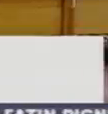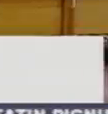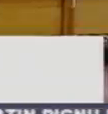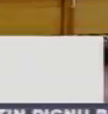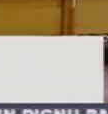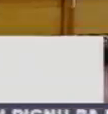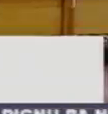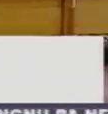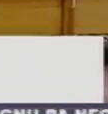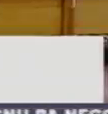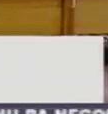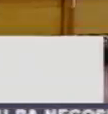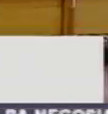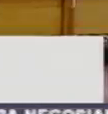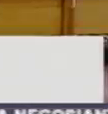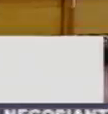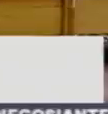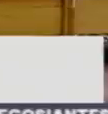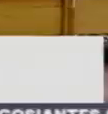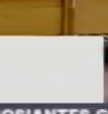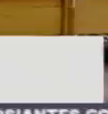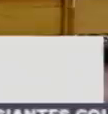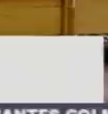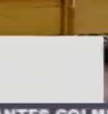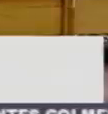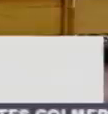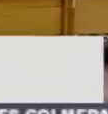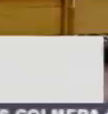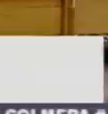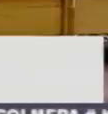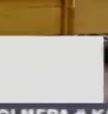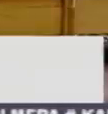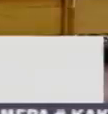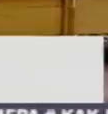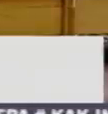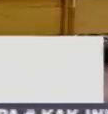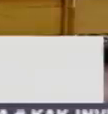1.797.243.312, número. E a diferença é que tu não está vendo nem mais, né?